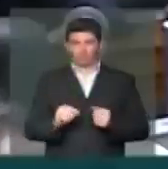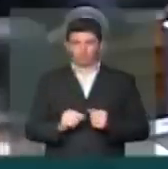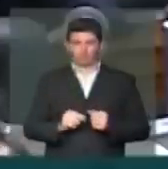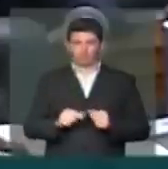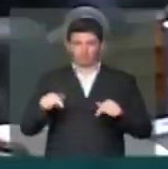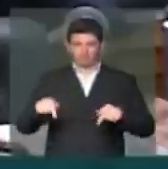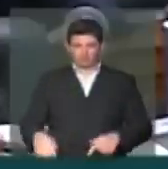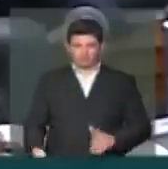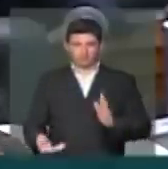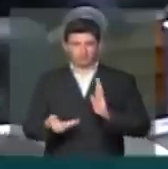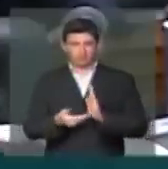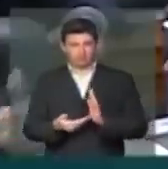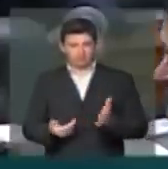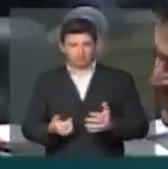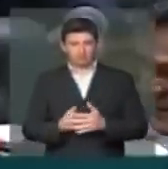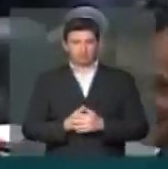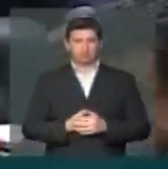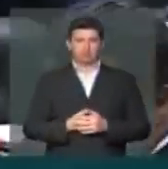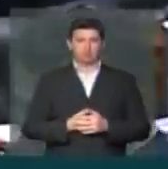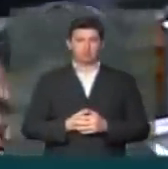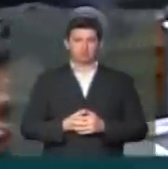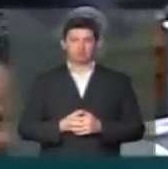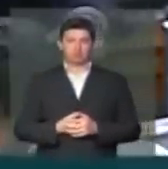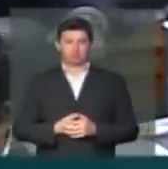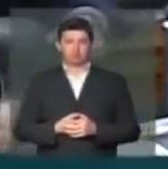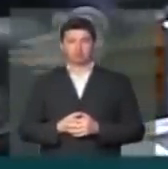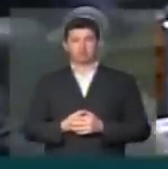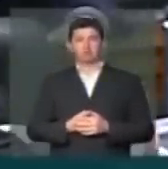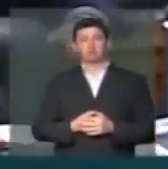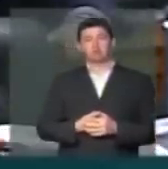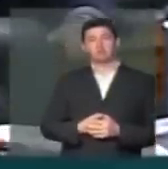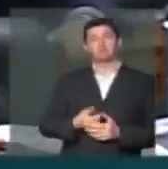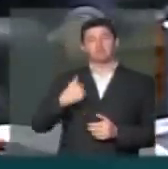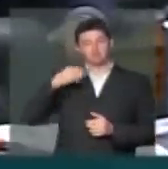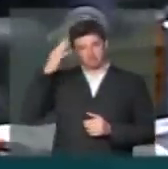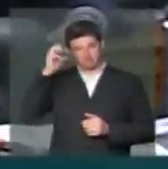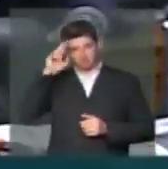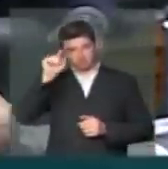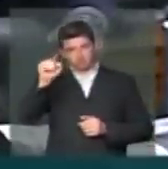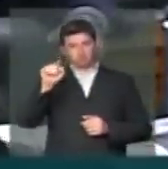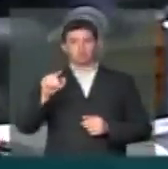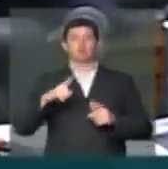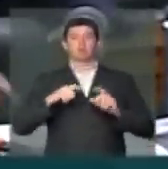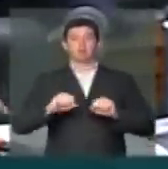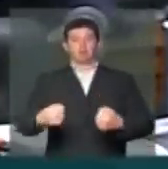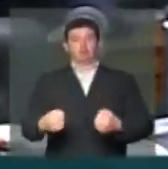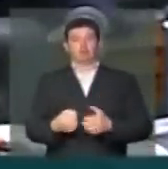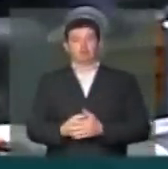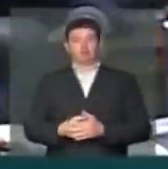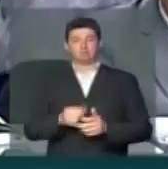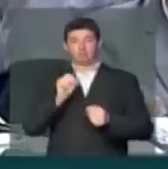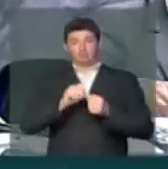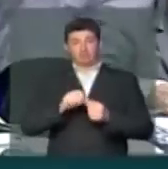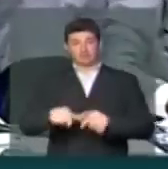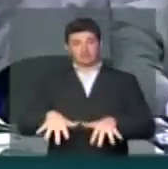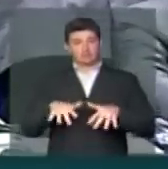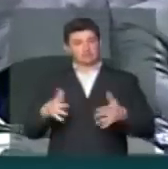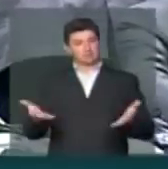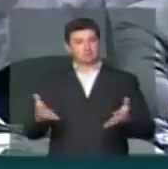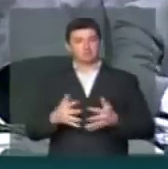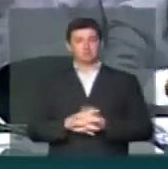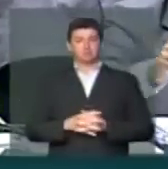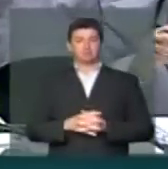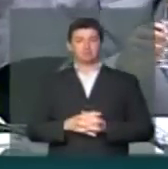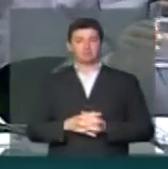para essa casa, era vencido, matéria vencida, democrático, que eu sei que Vossa Excelência tem a colocação dessa sessão no dia deputado,